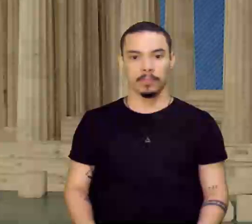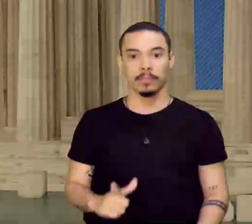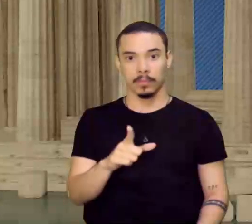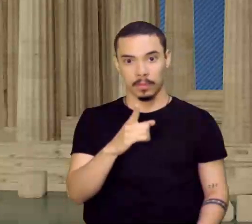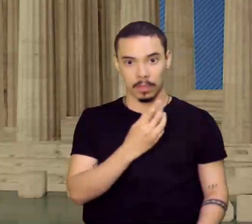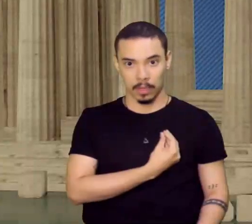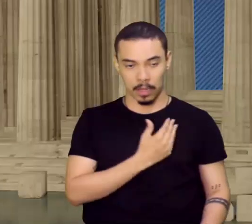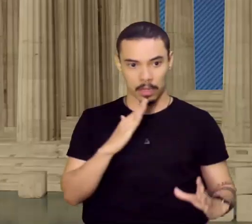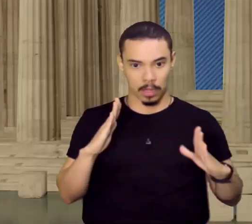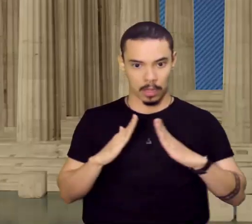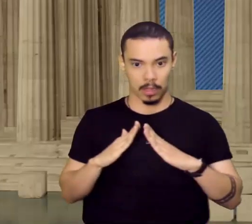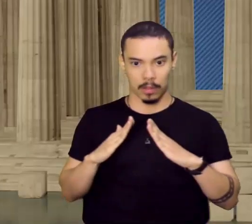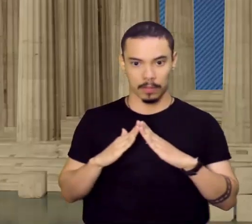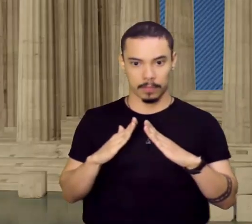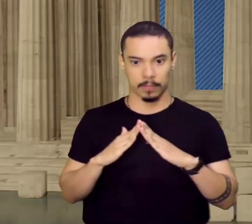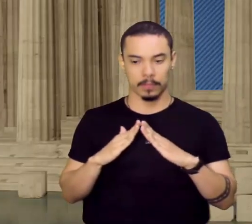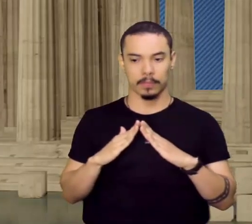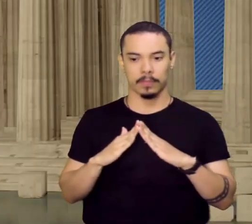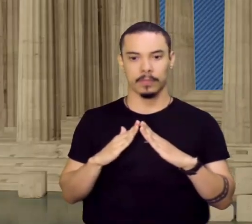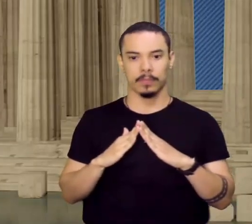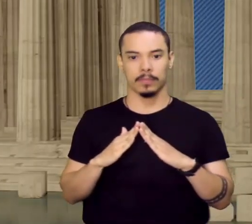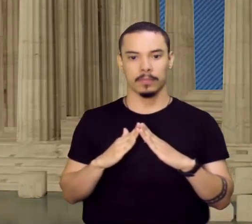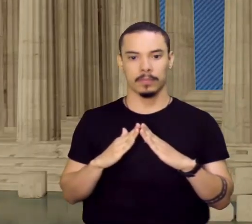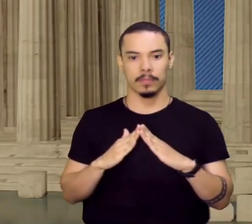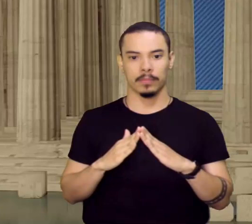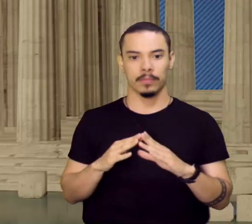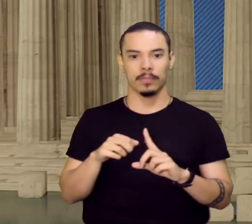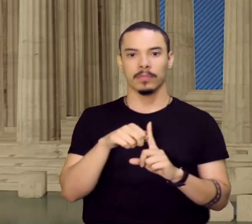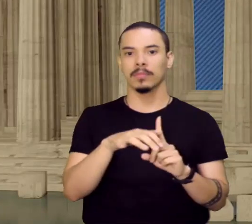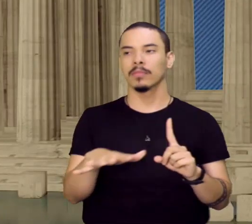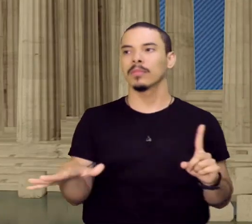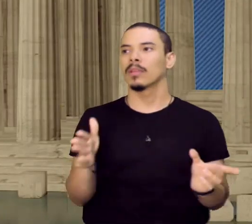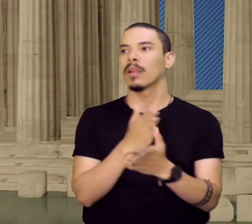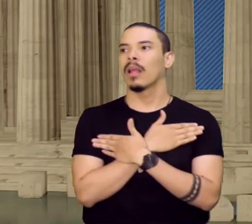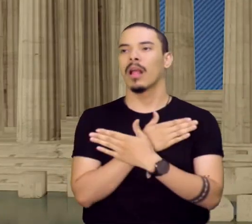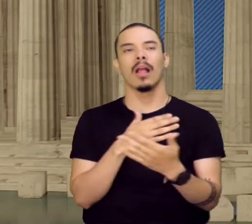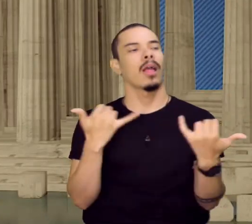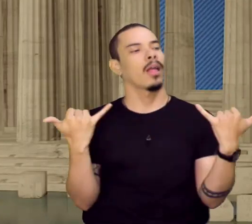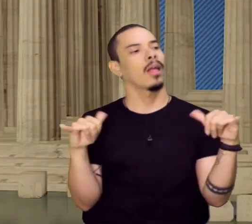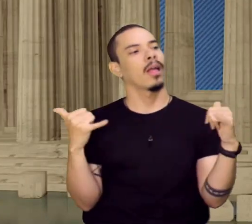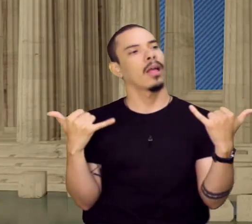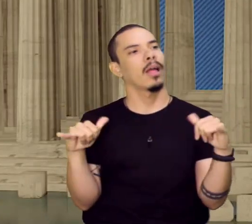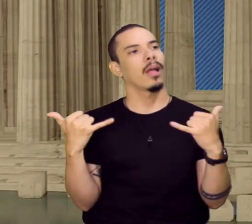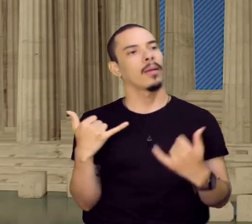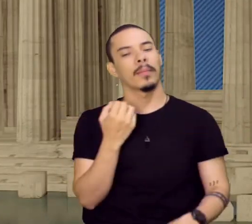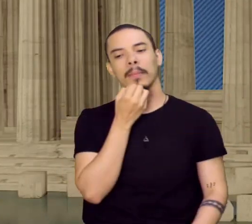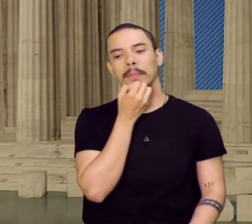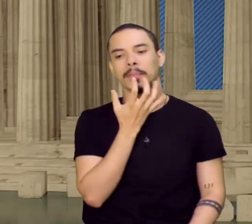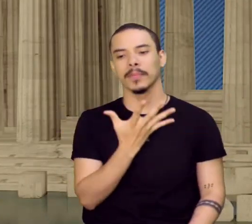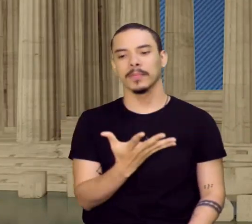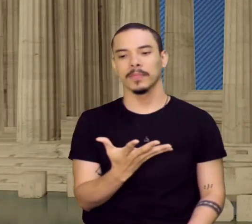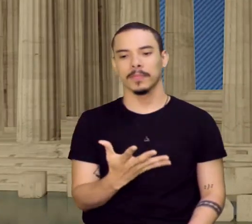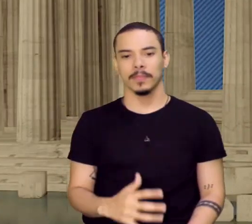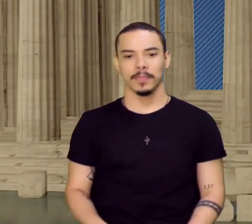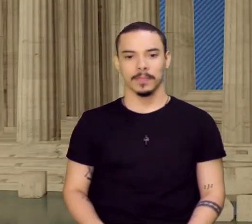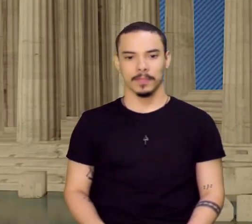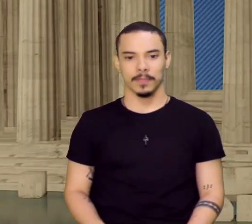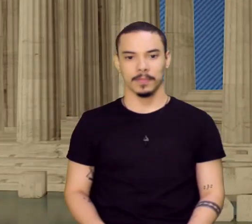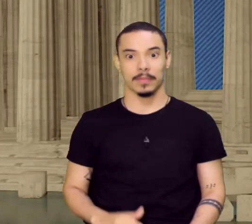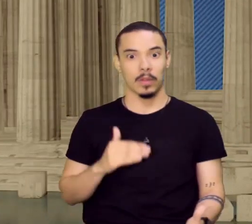né? Tá, como diz a gíria, você está de bobeira, tá lá à toa.